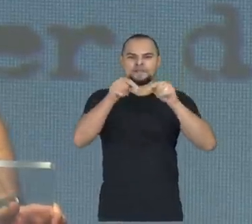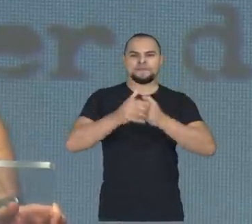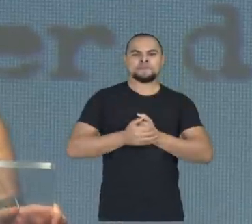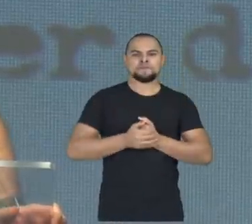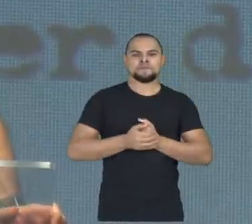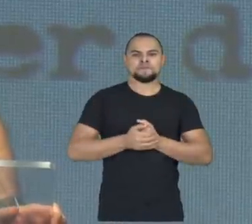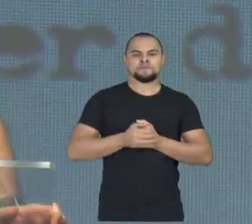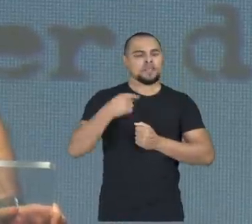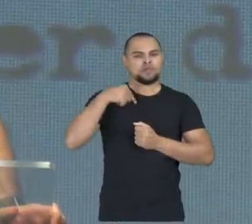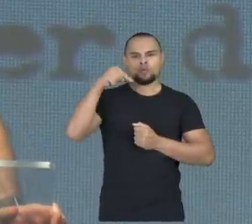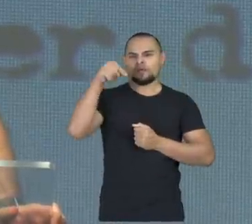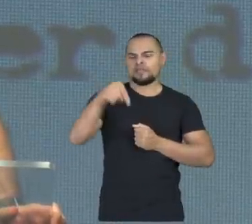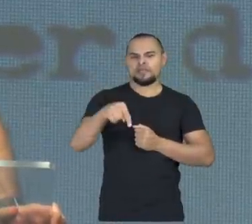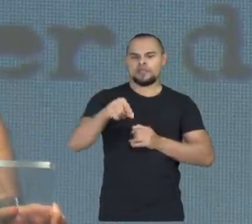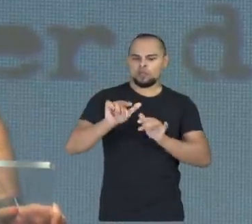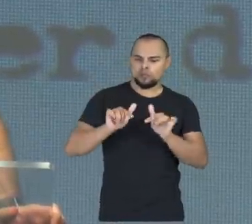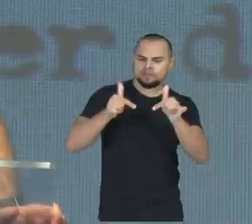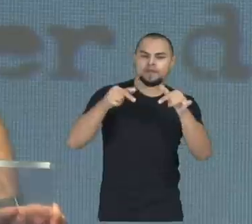Estou aqui, lutando aqui.